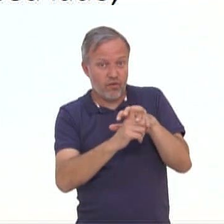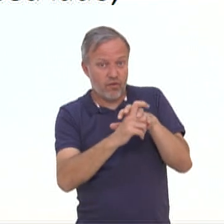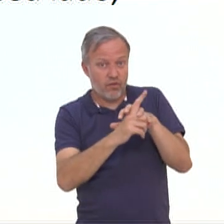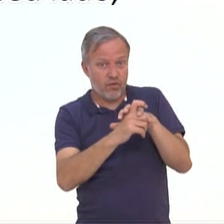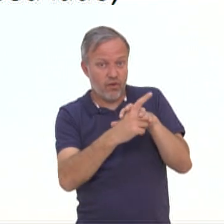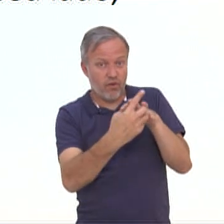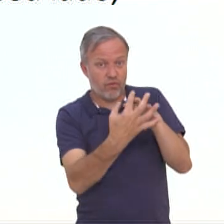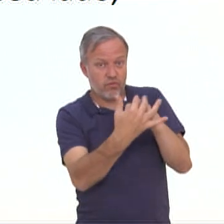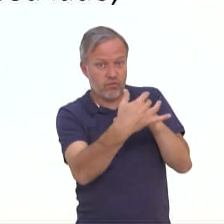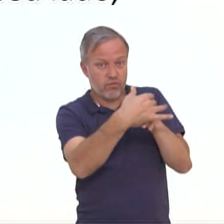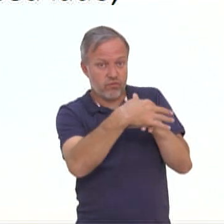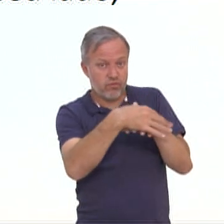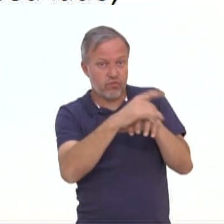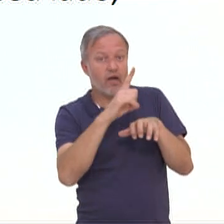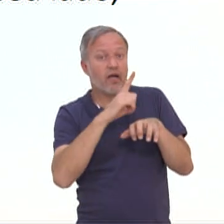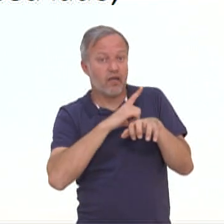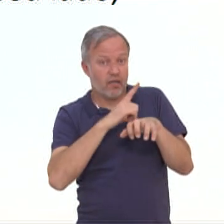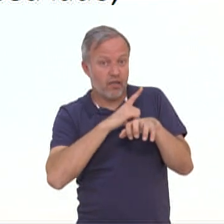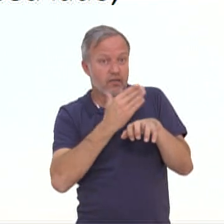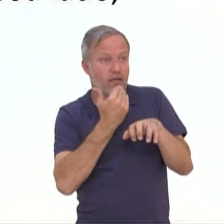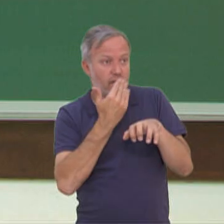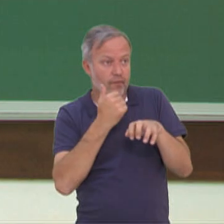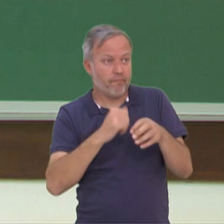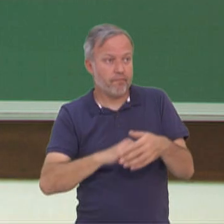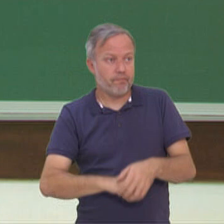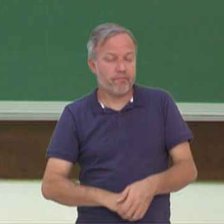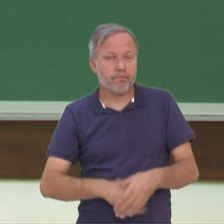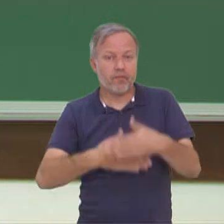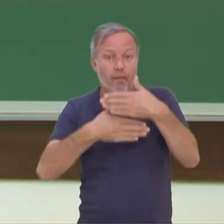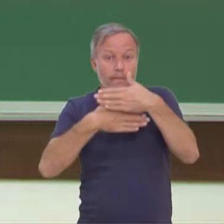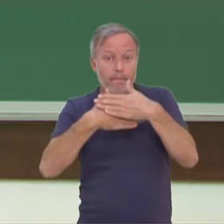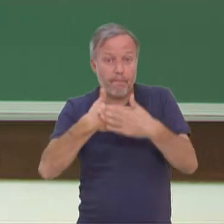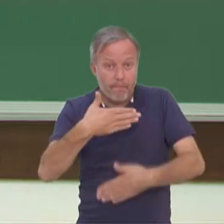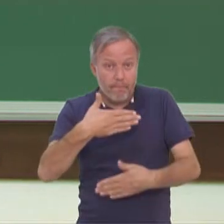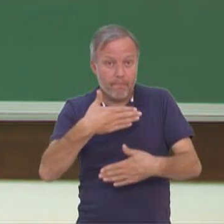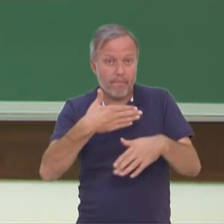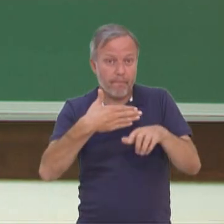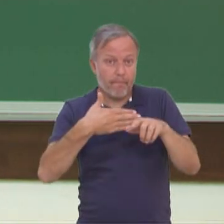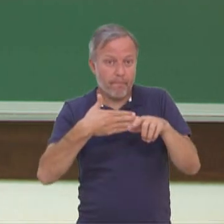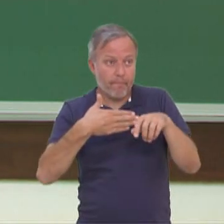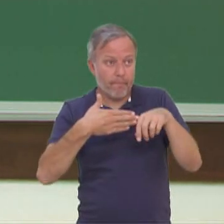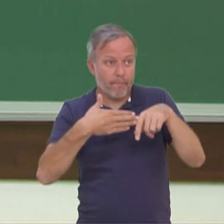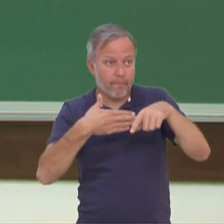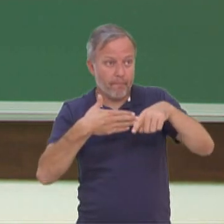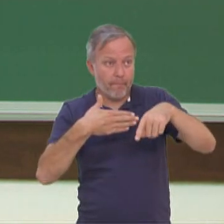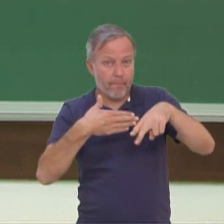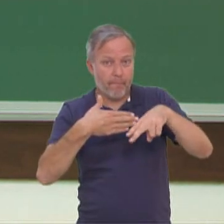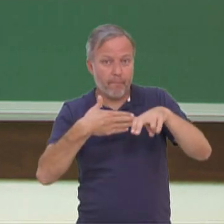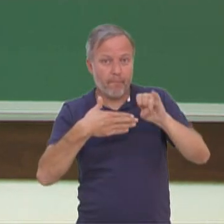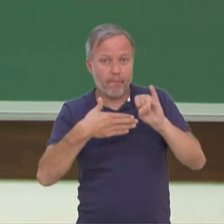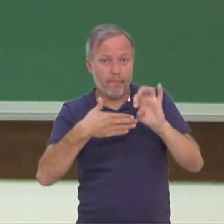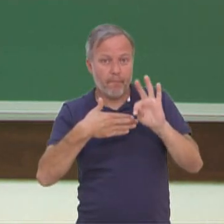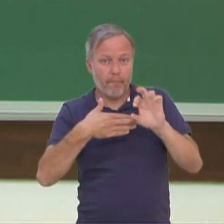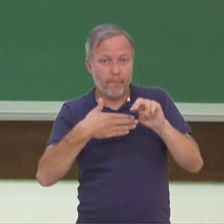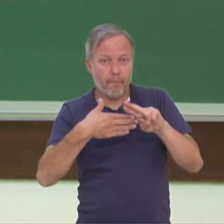nutrientes. Parede celular de quitina e a reserva com carboidrato, glicogênio.